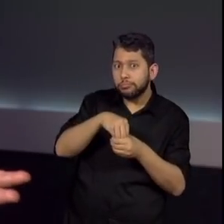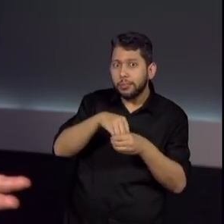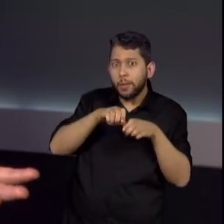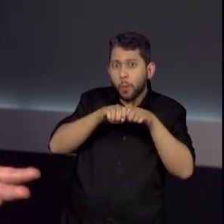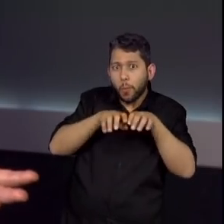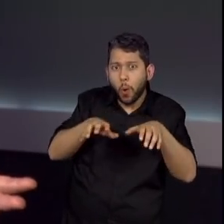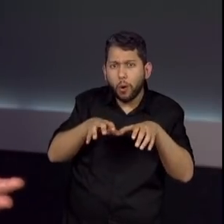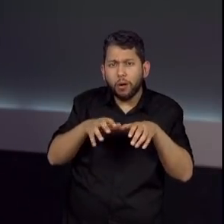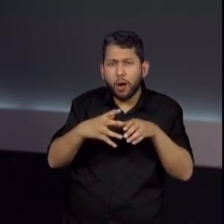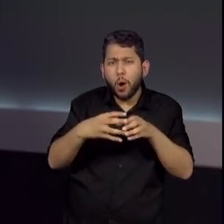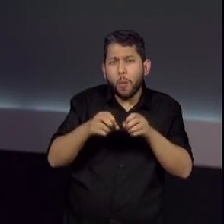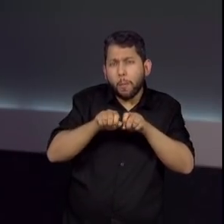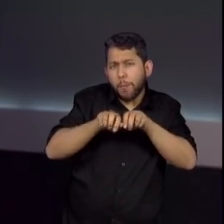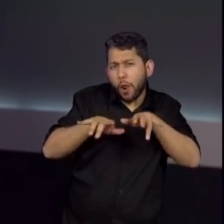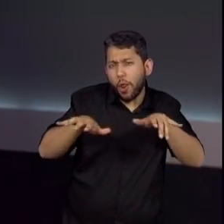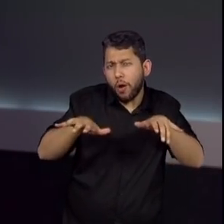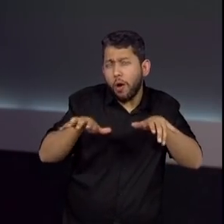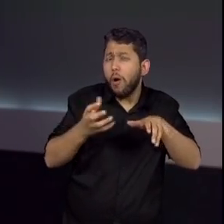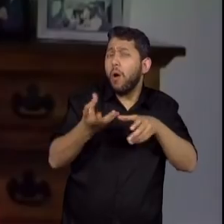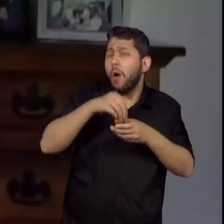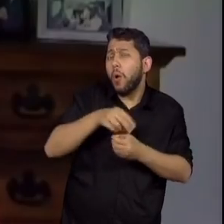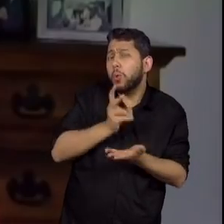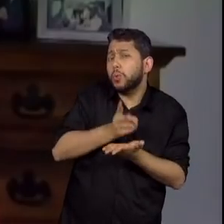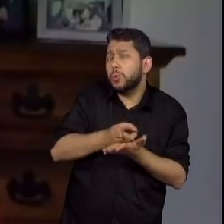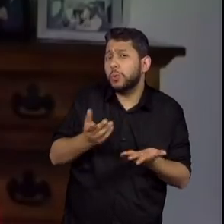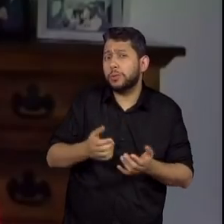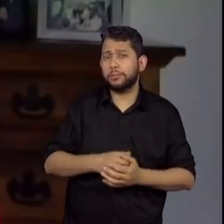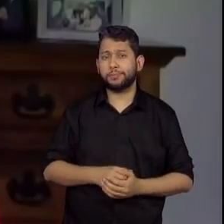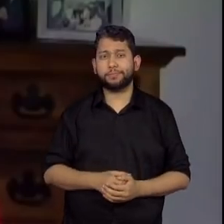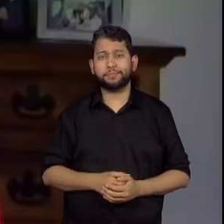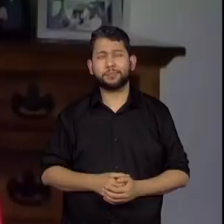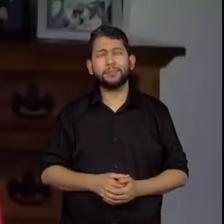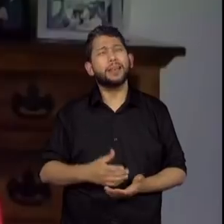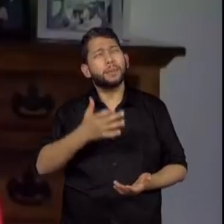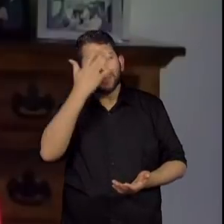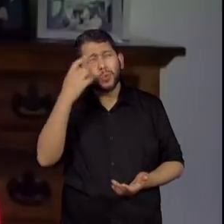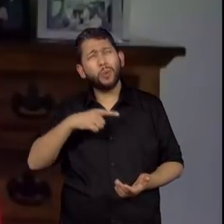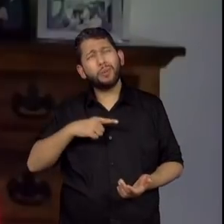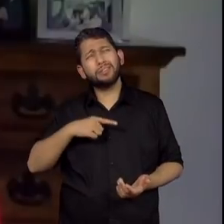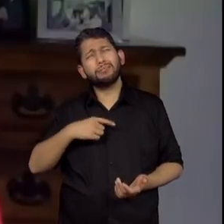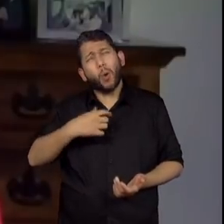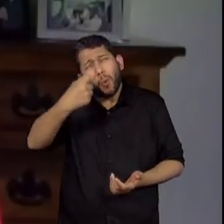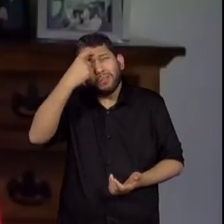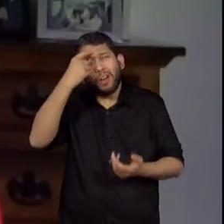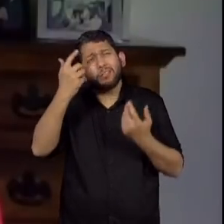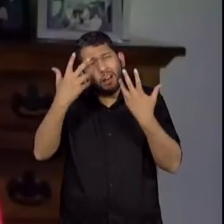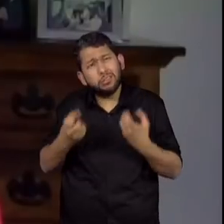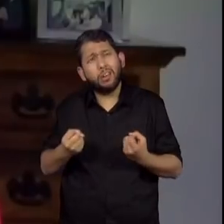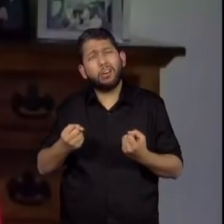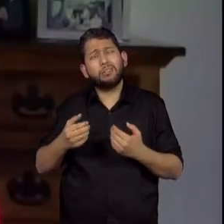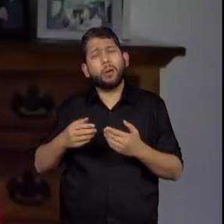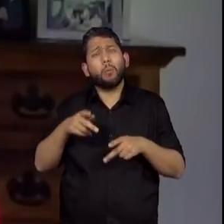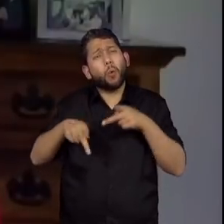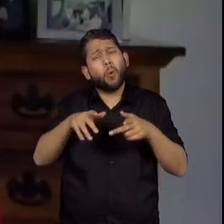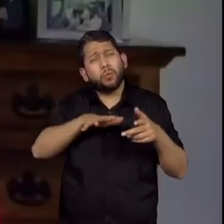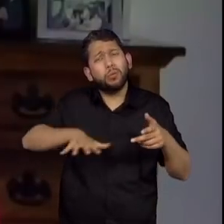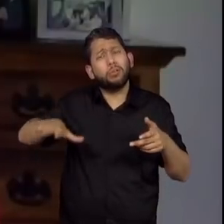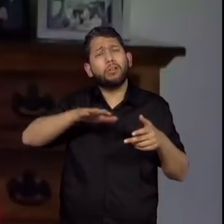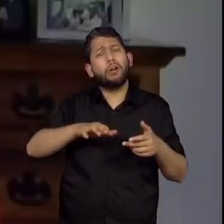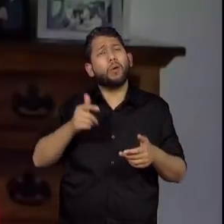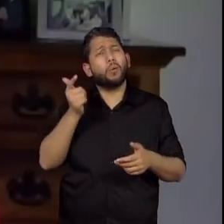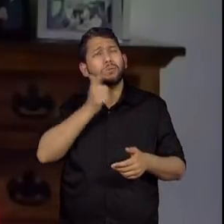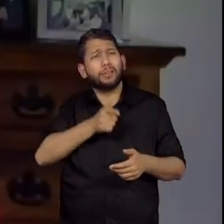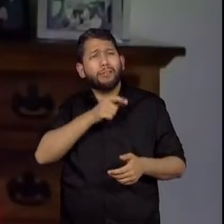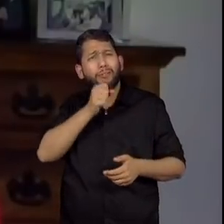têm consciência de que nós estamos envelhecendo? Existe ainda uma ideia antiga de que o Brasil é um país